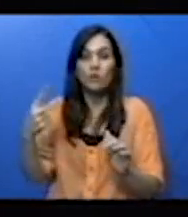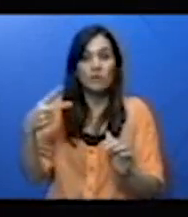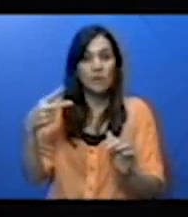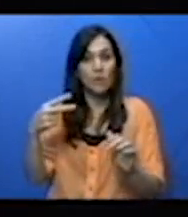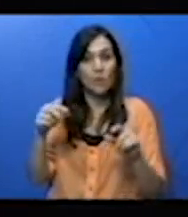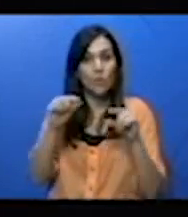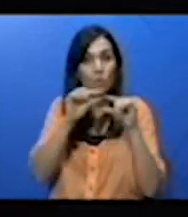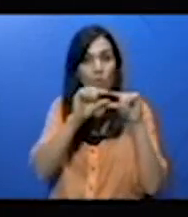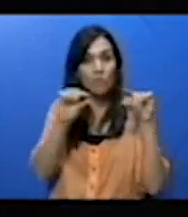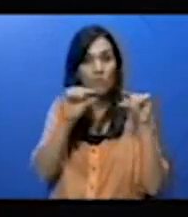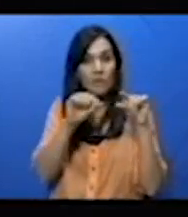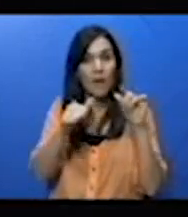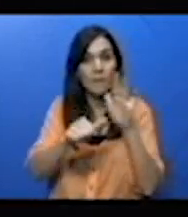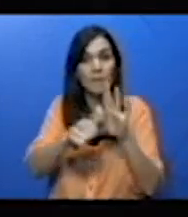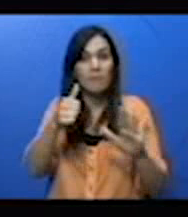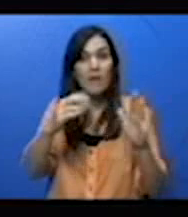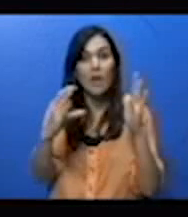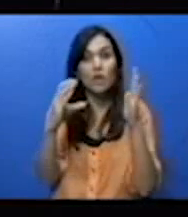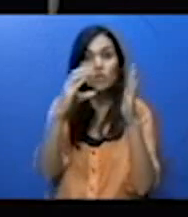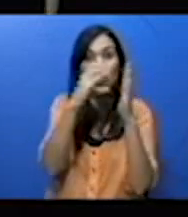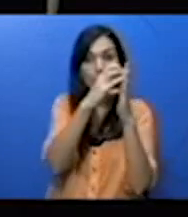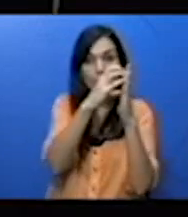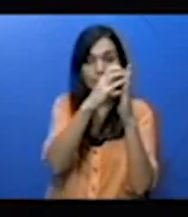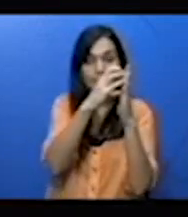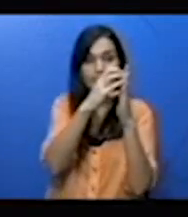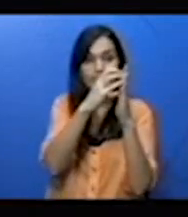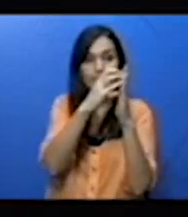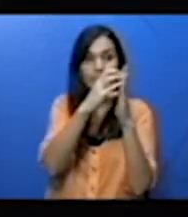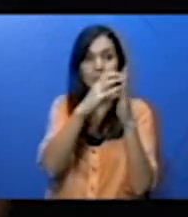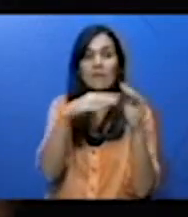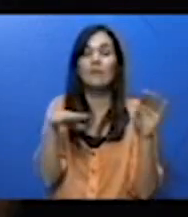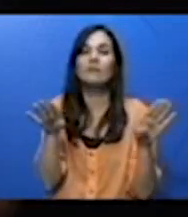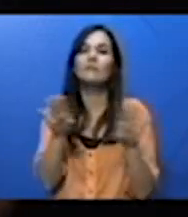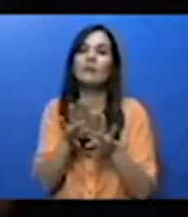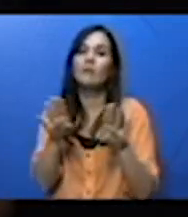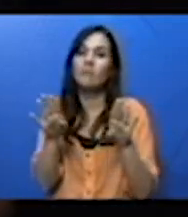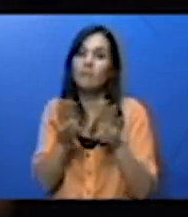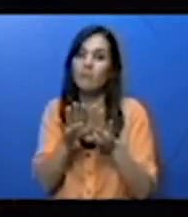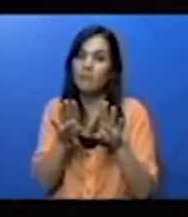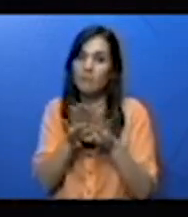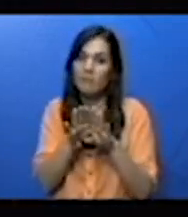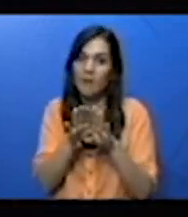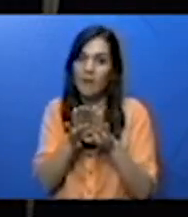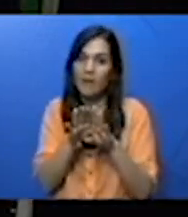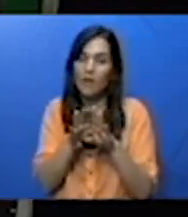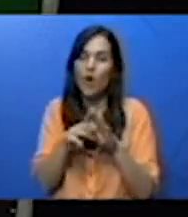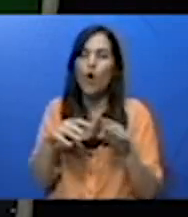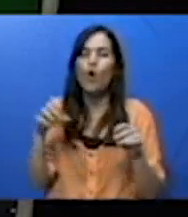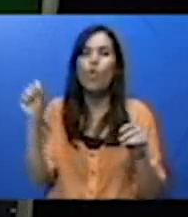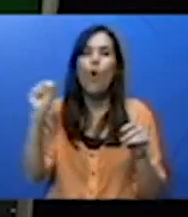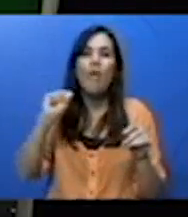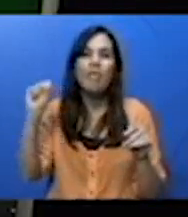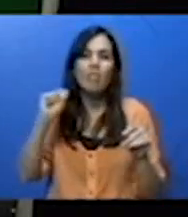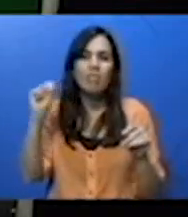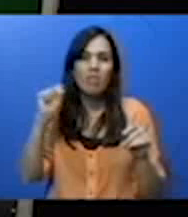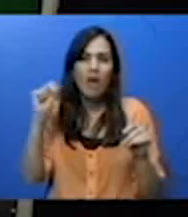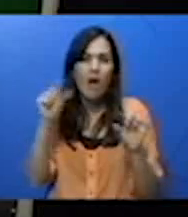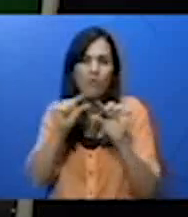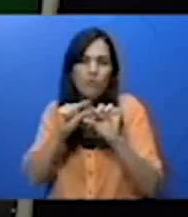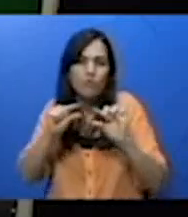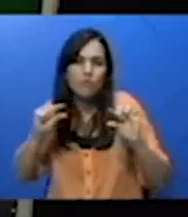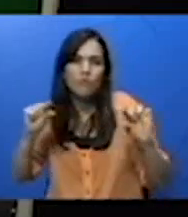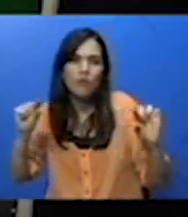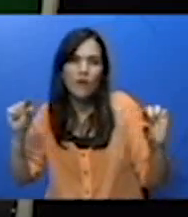e sempre no oitavo verso das demais estrofes. Se você quiser ir lá, pode